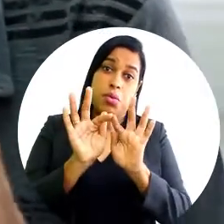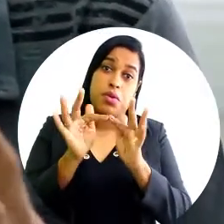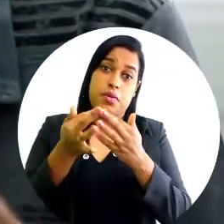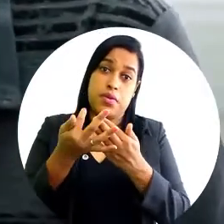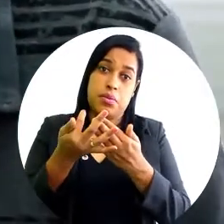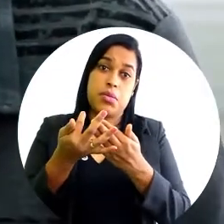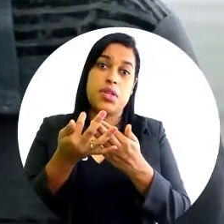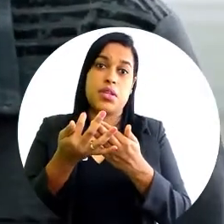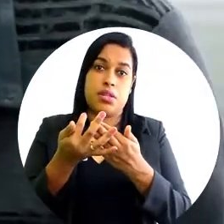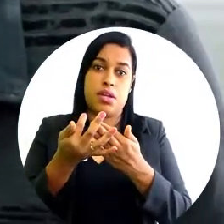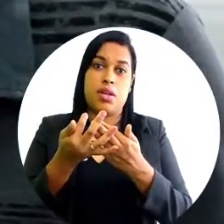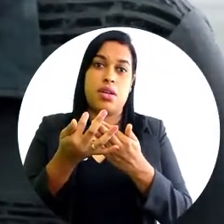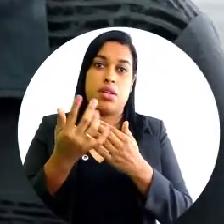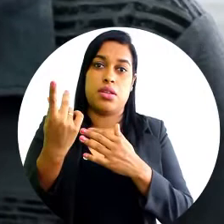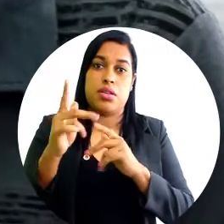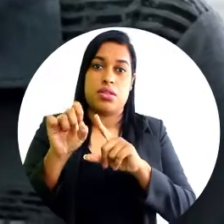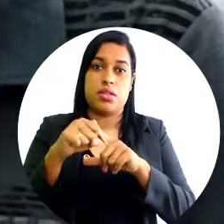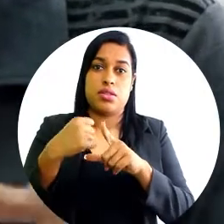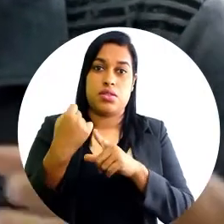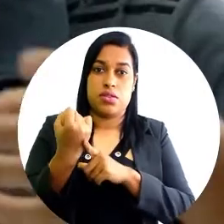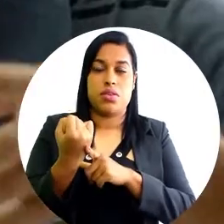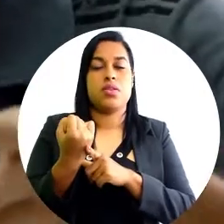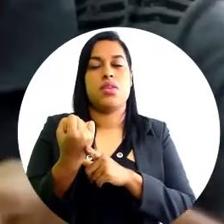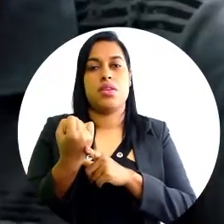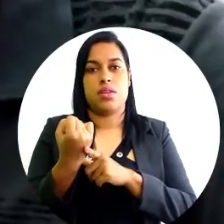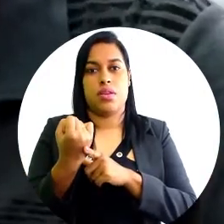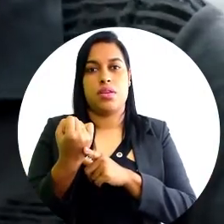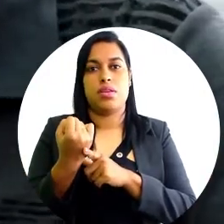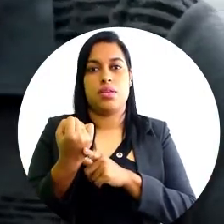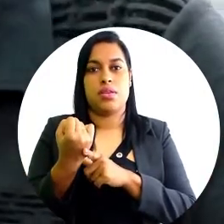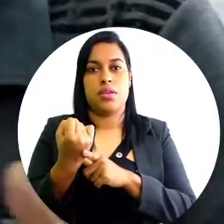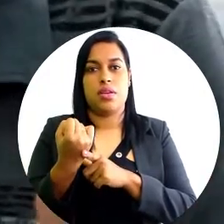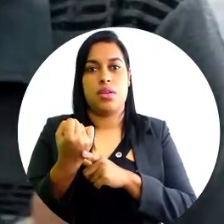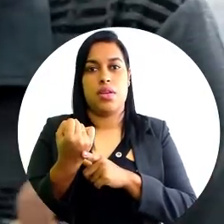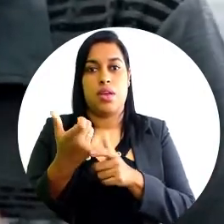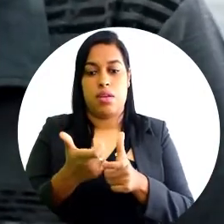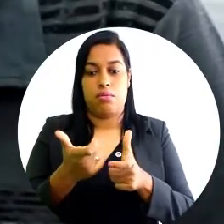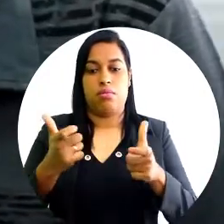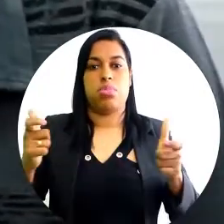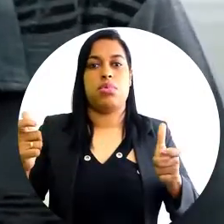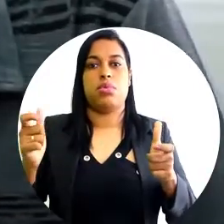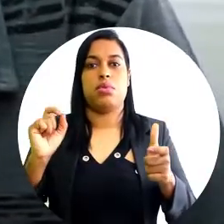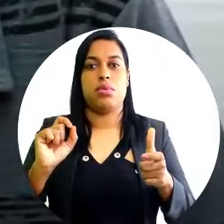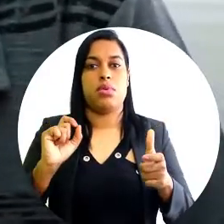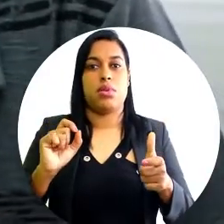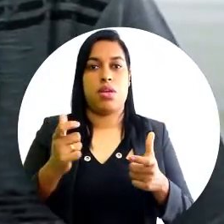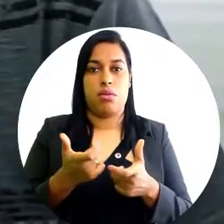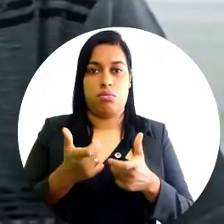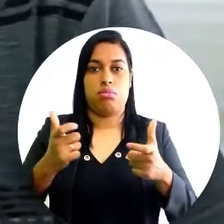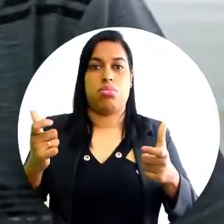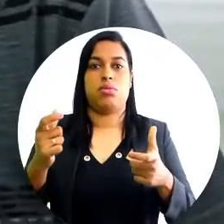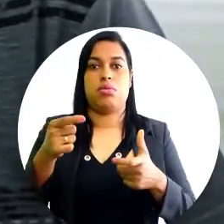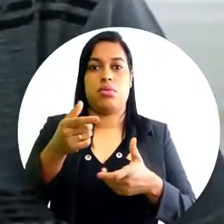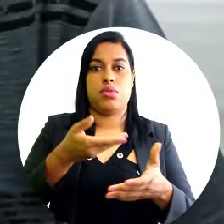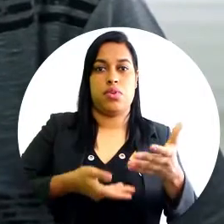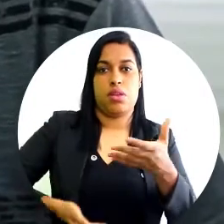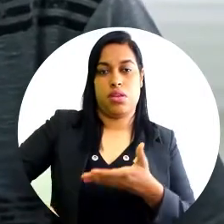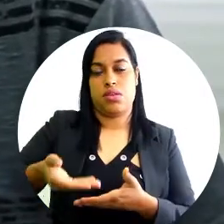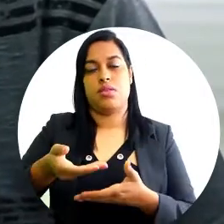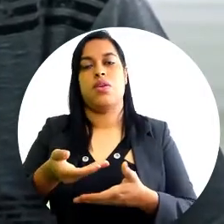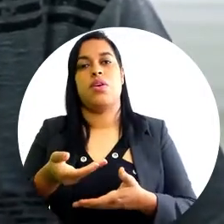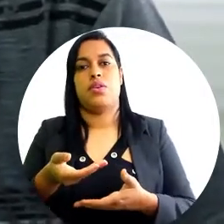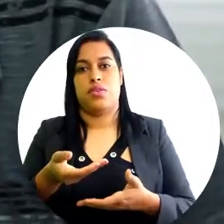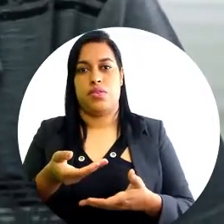grupo família, dentro dessa sociedade menor. À medida que ele vai crescendo, ele vai ampliando as